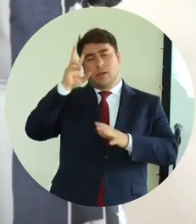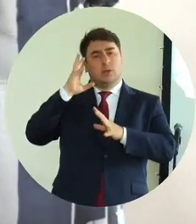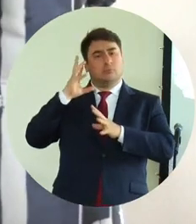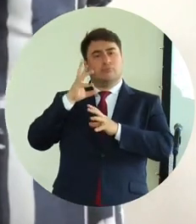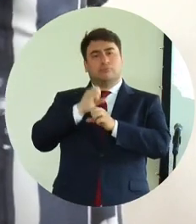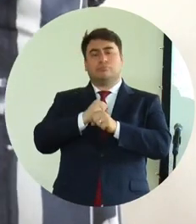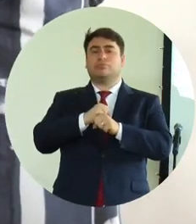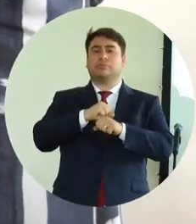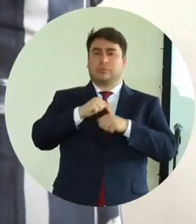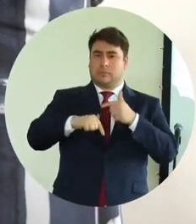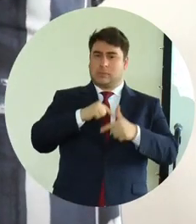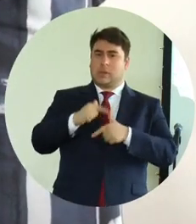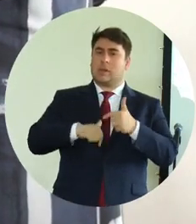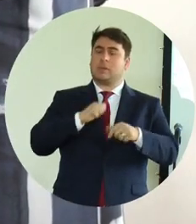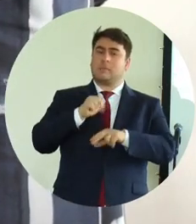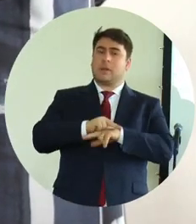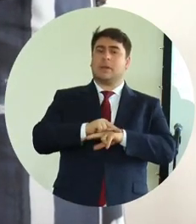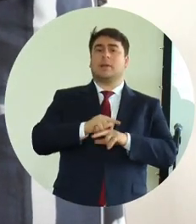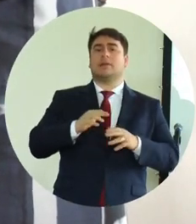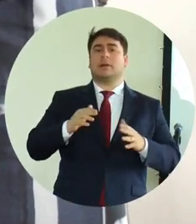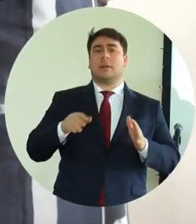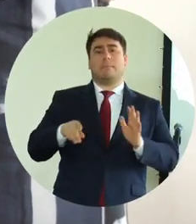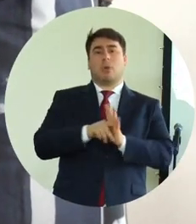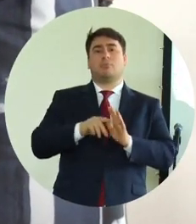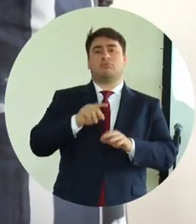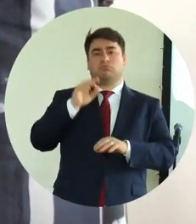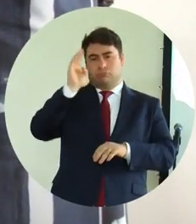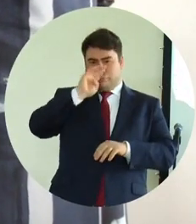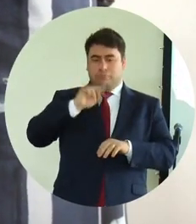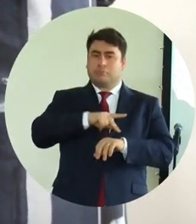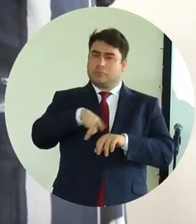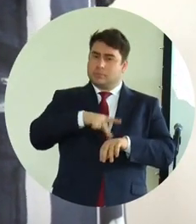da empregabilidade no nosso país.